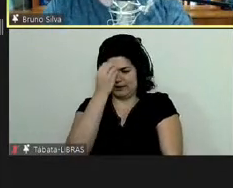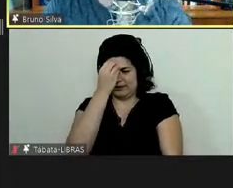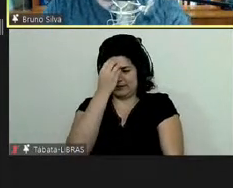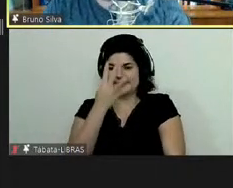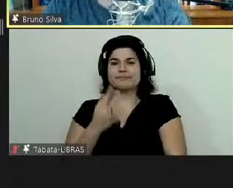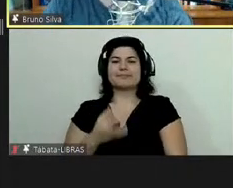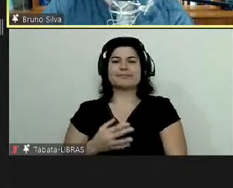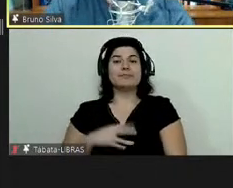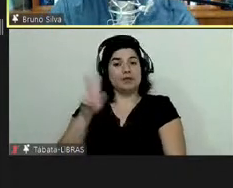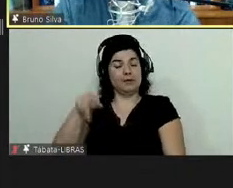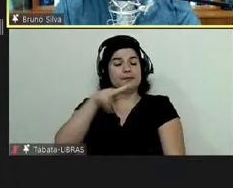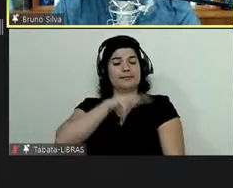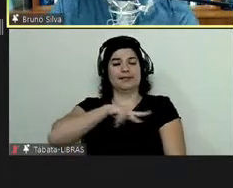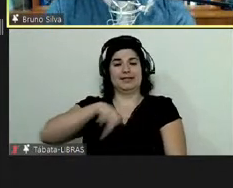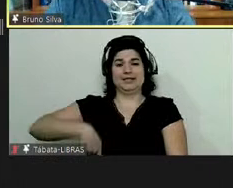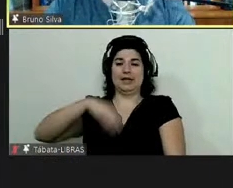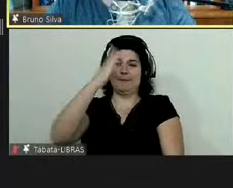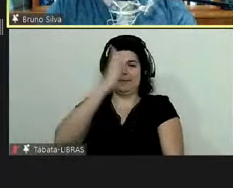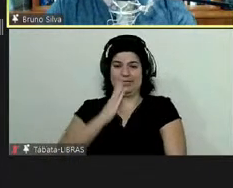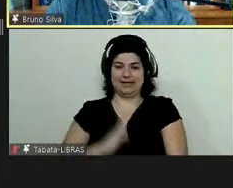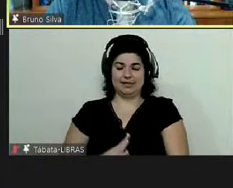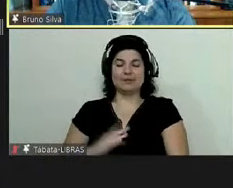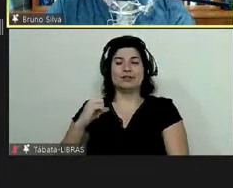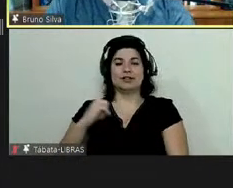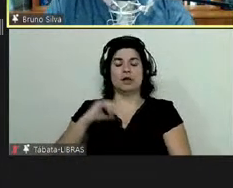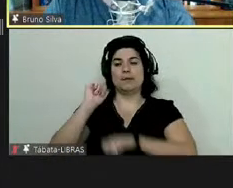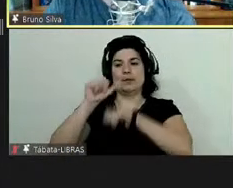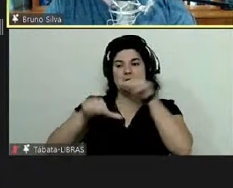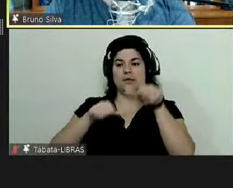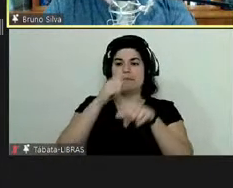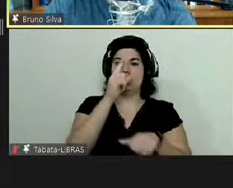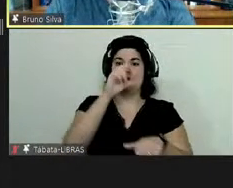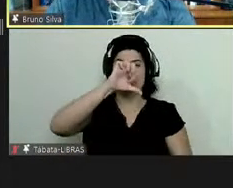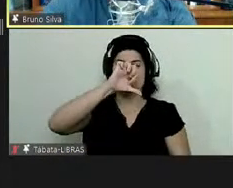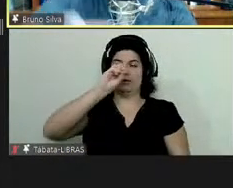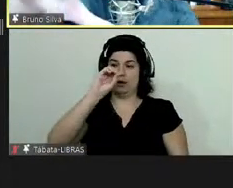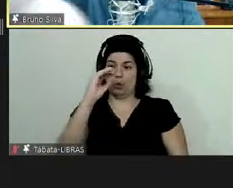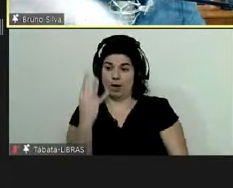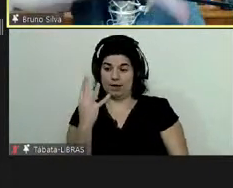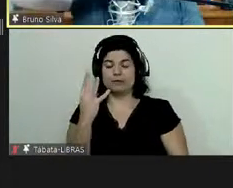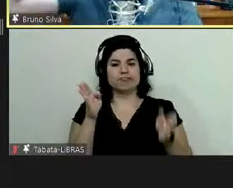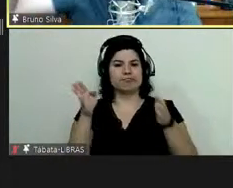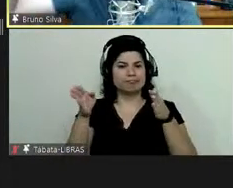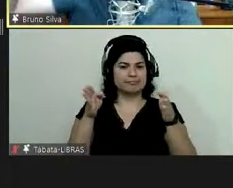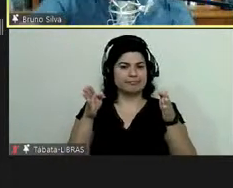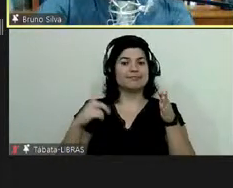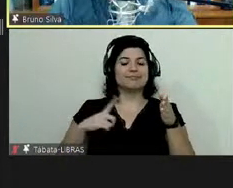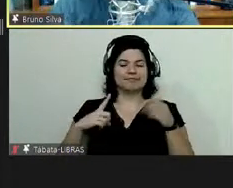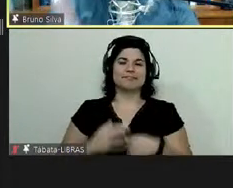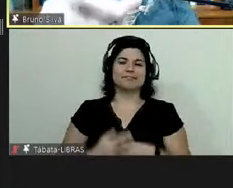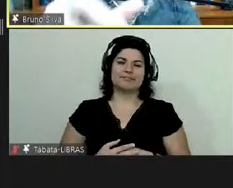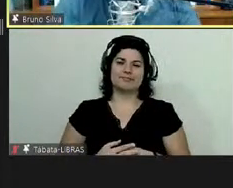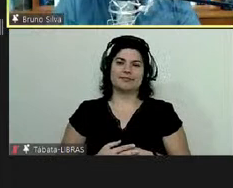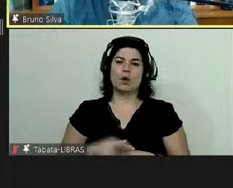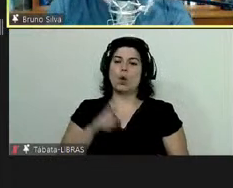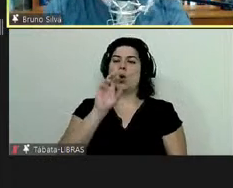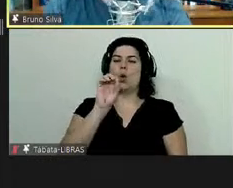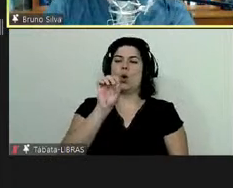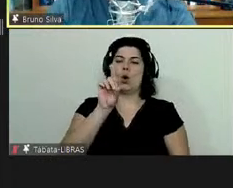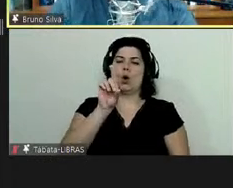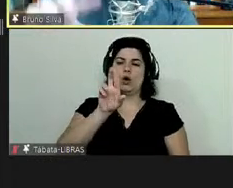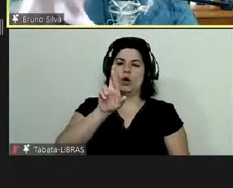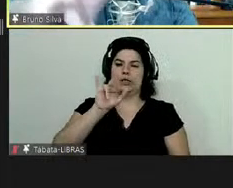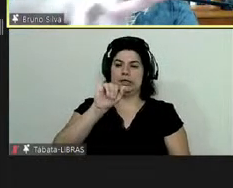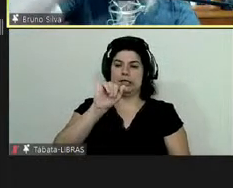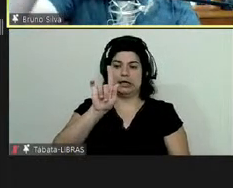agora fugiu fugiu foi o presidente do Brasil também da revolta da vacina de 1904 meu Deus fugiu é enfim nós tivemos todo Rodrigues Alves